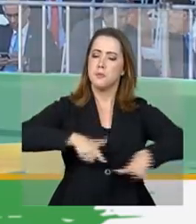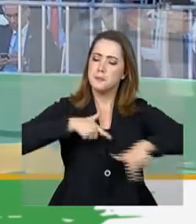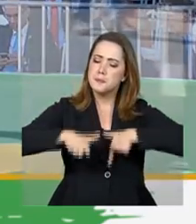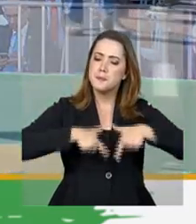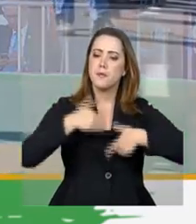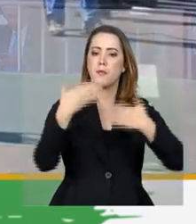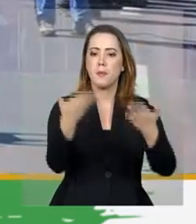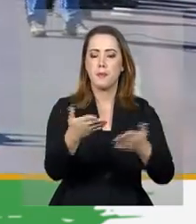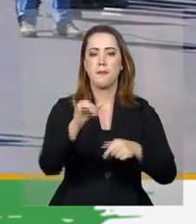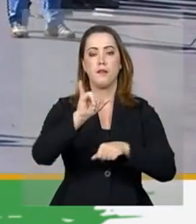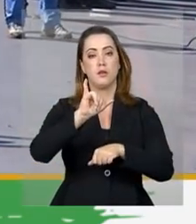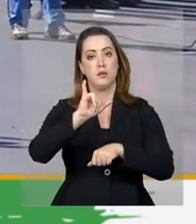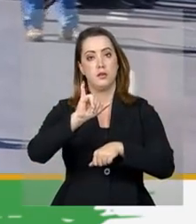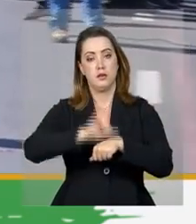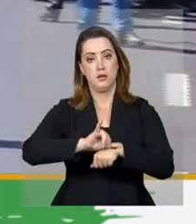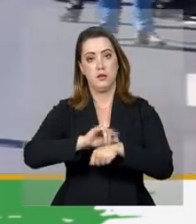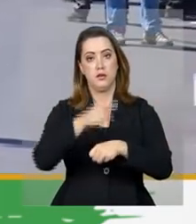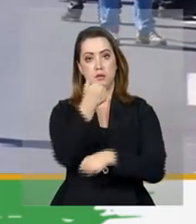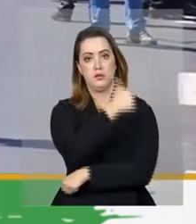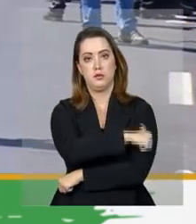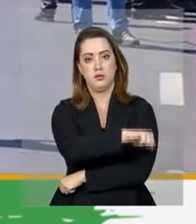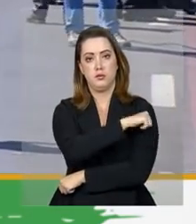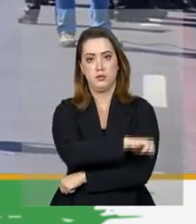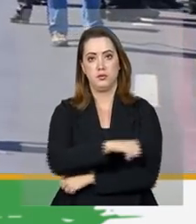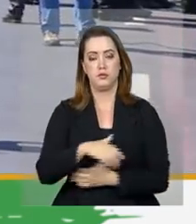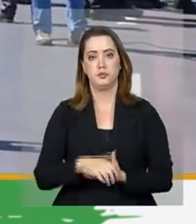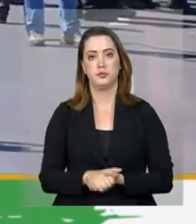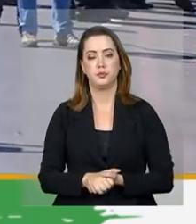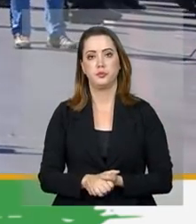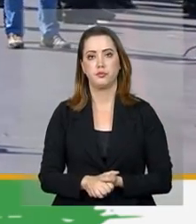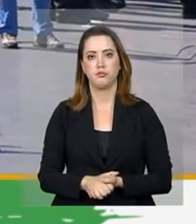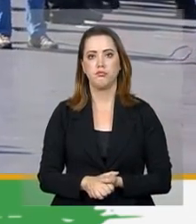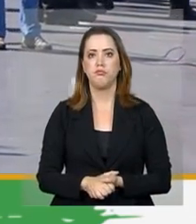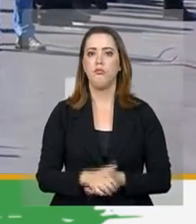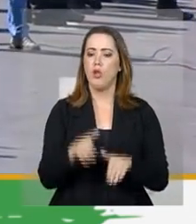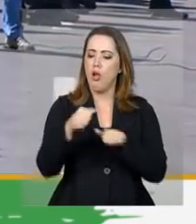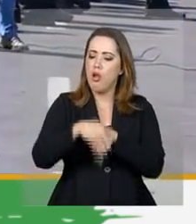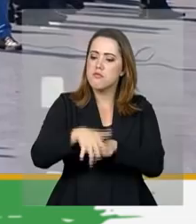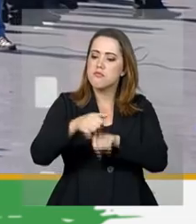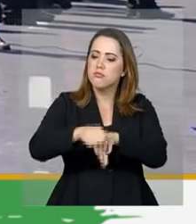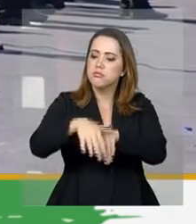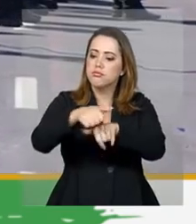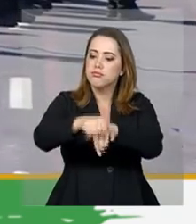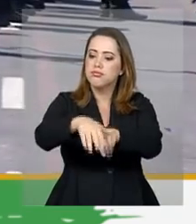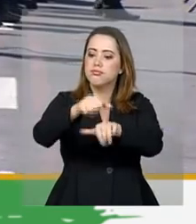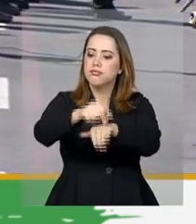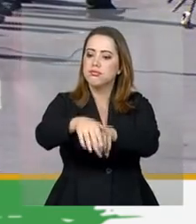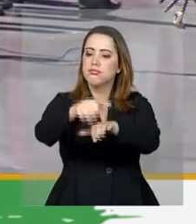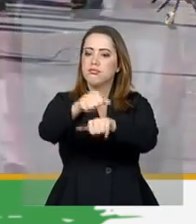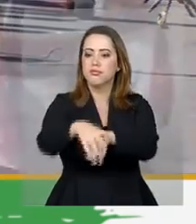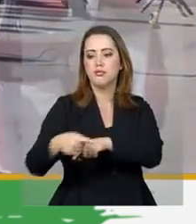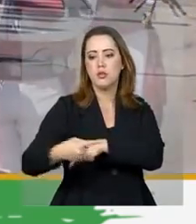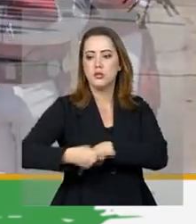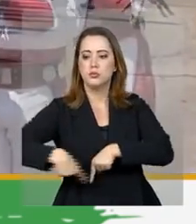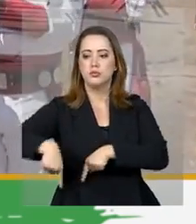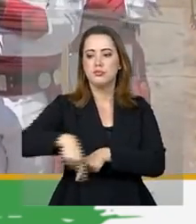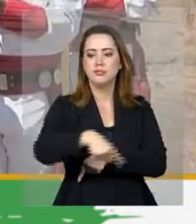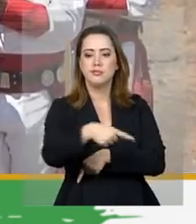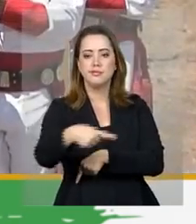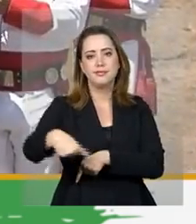capital do estado fluminense. E um desfile com evolução também, né? Eles fazem ali as manobras com as